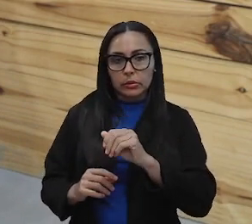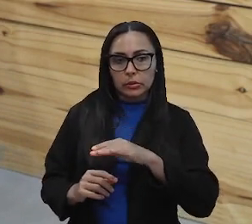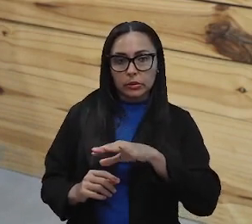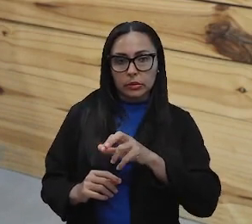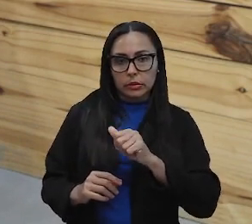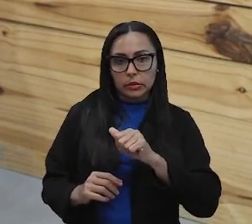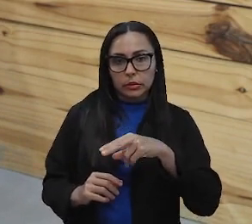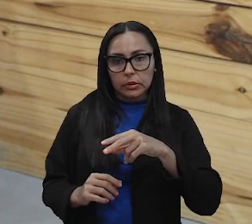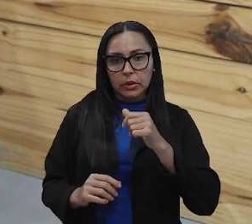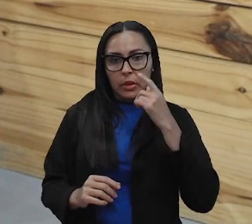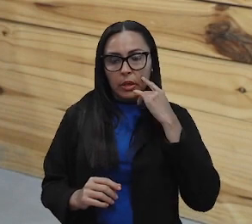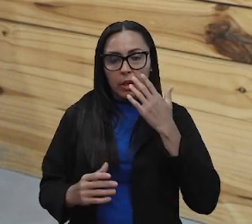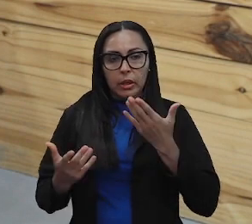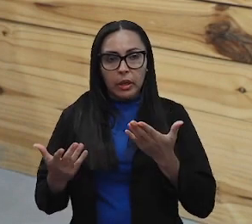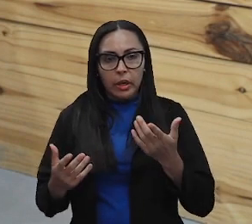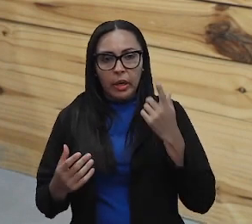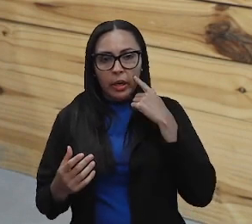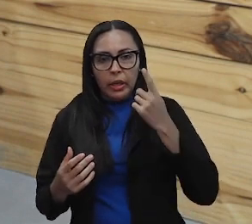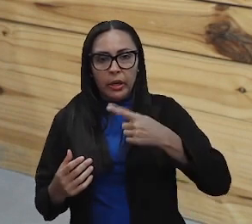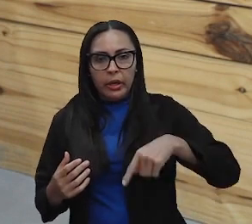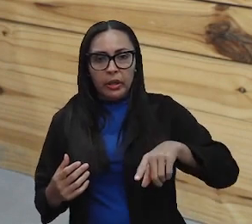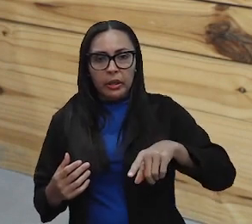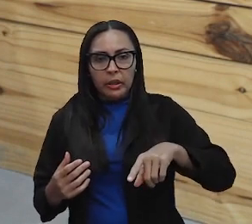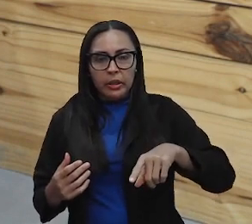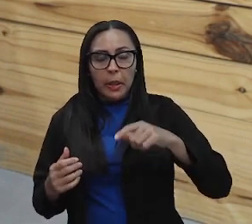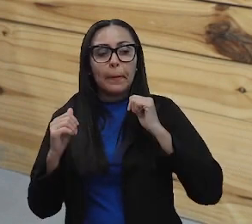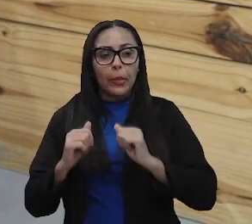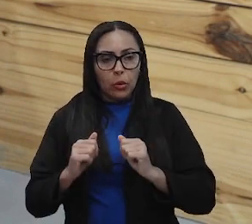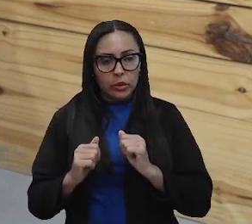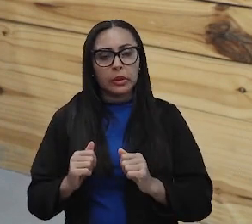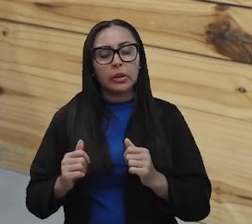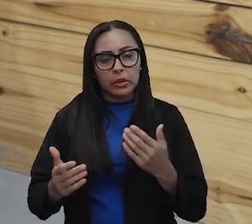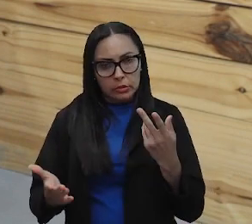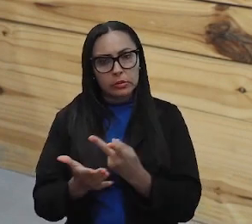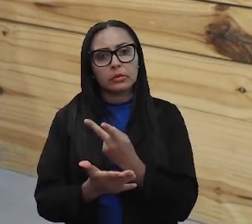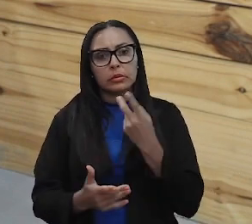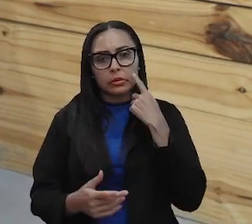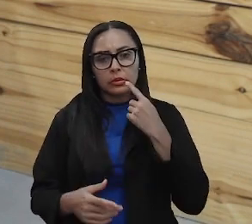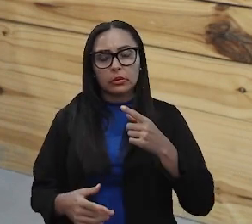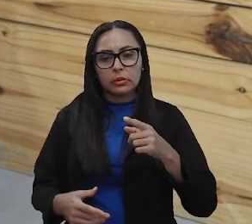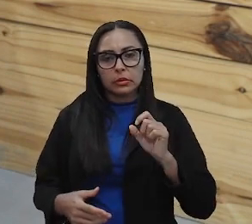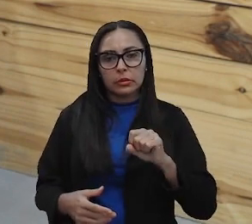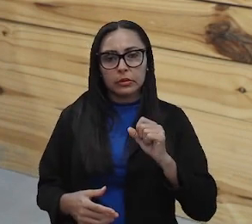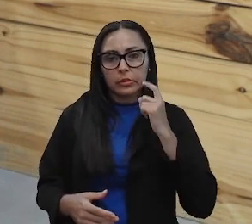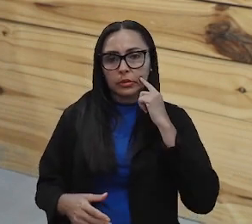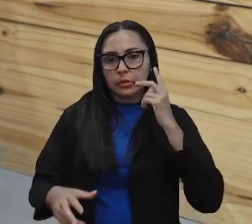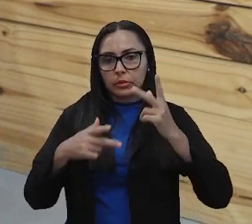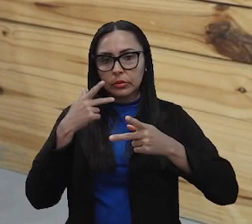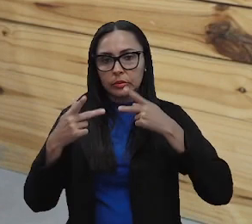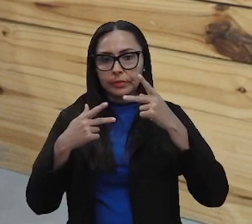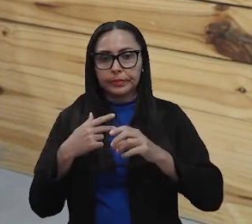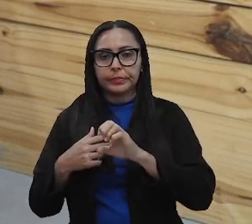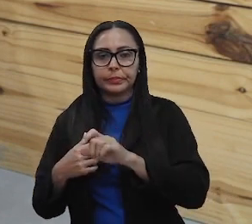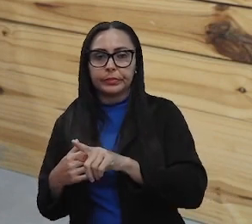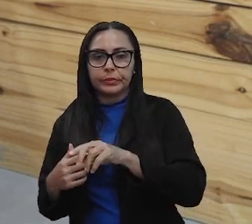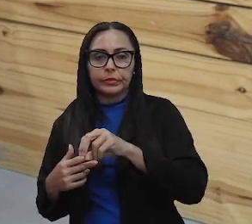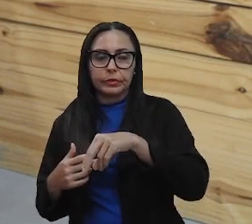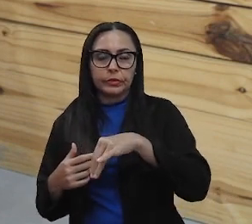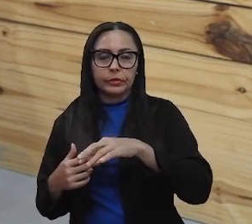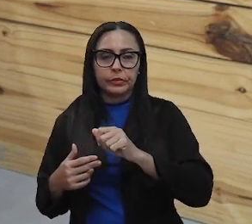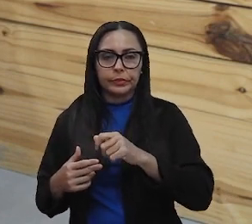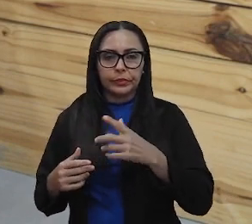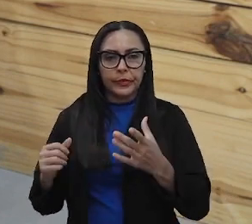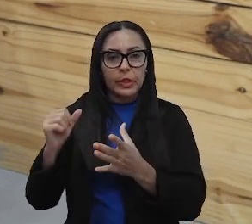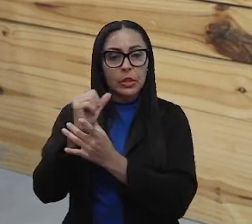Libra, ele não está dissociado, quer dizer, isso também pode acometer a ele, né? Porque muita gente, quando fala de ergonomia, quando fala de segurança,